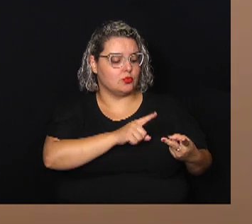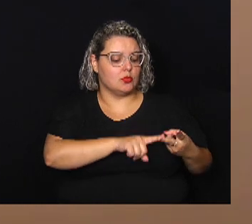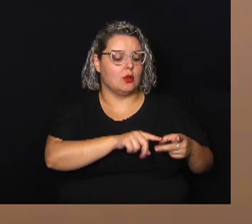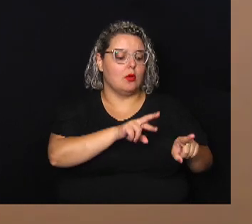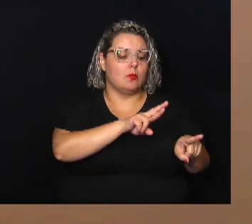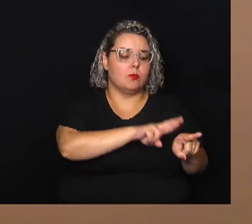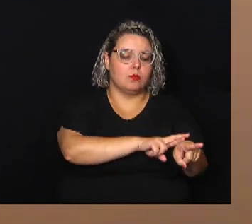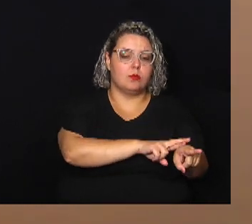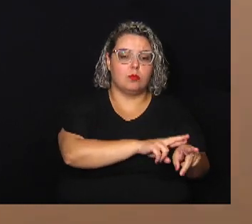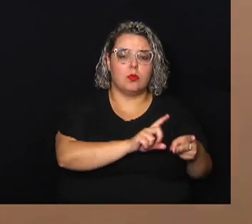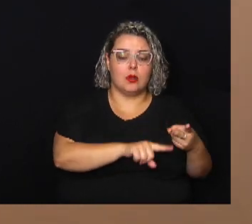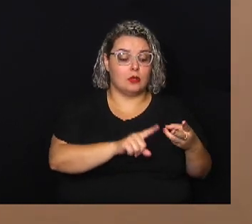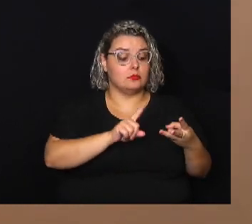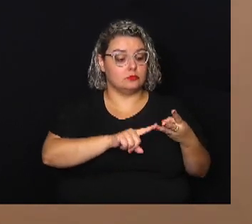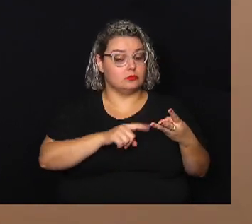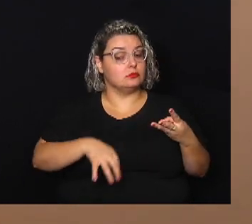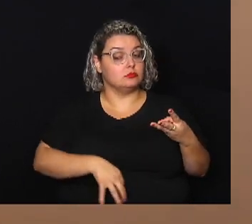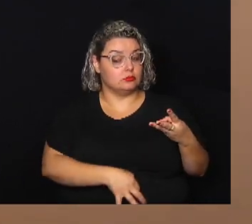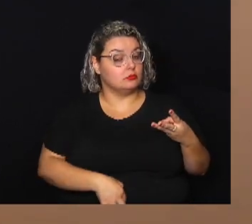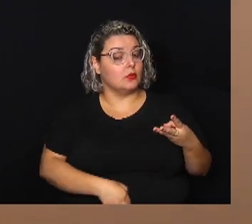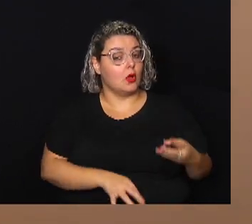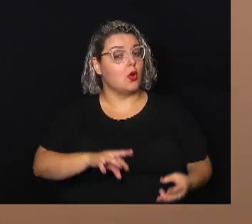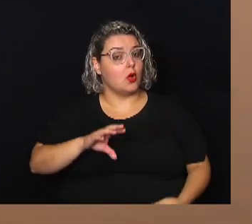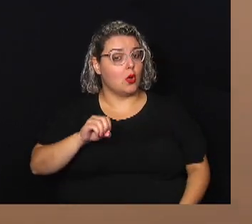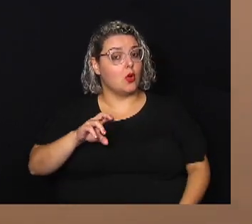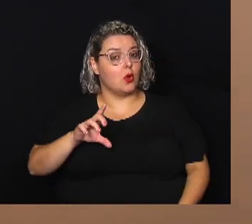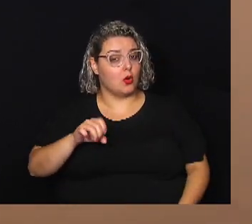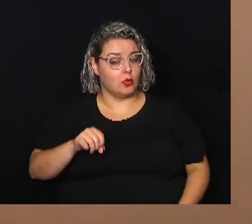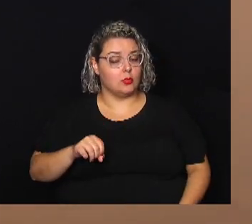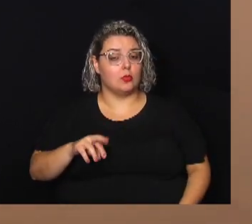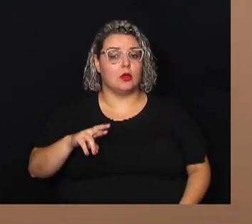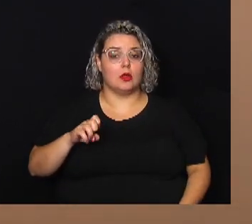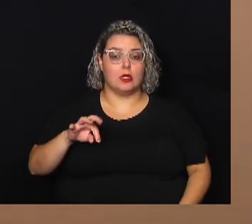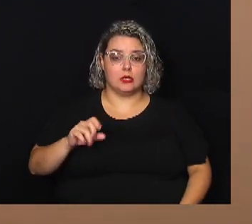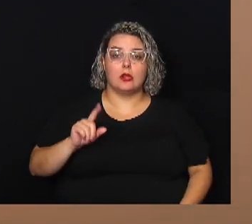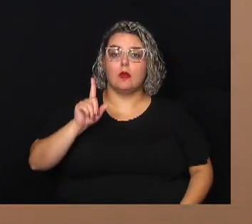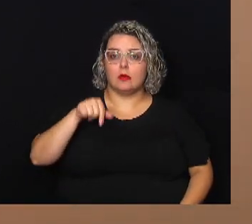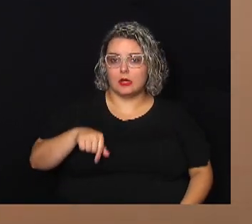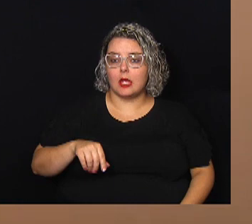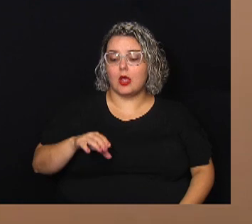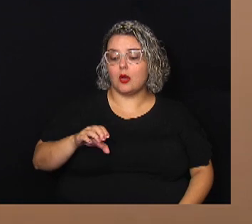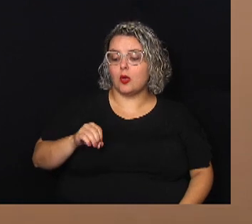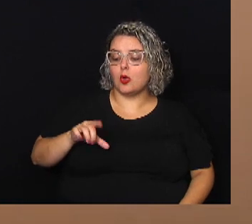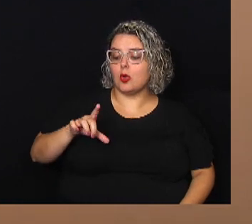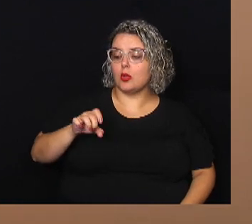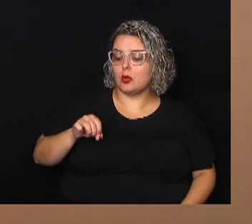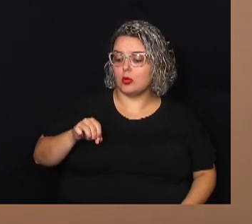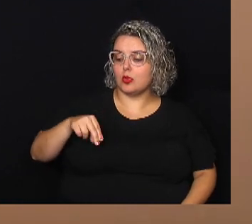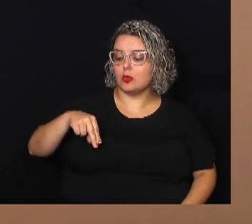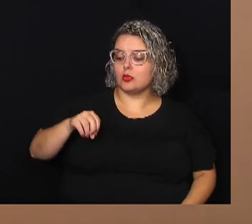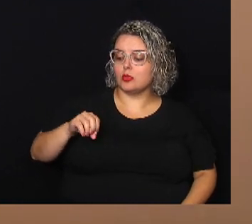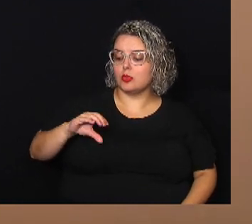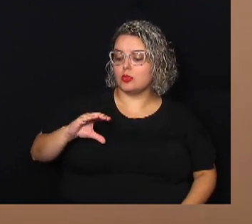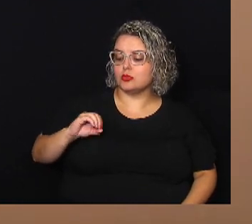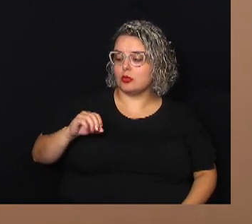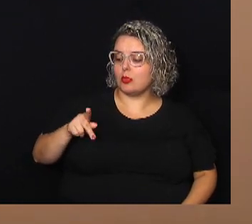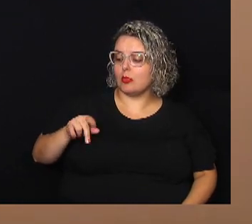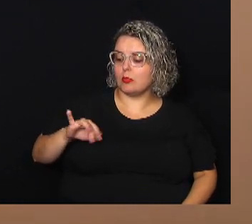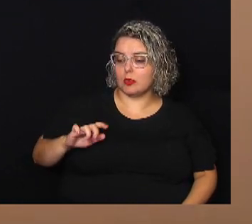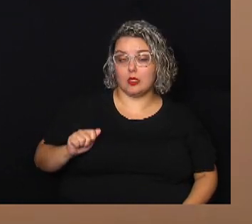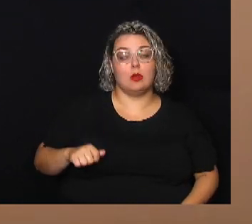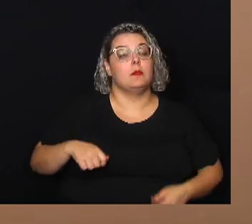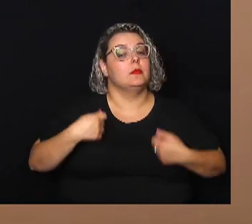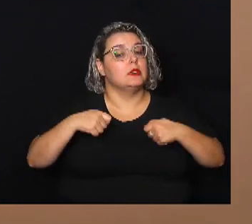chave para o diagnóstico precoce é a colonoscopia. Nós precisamos de políticas públicas que